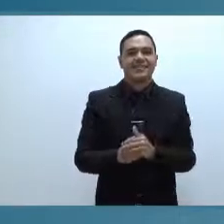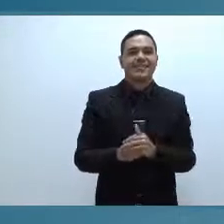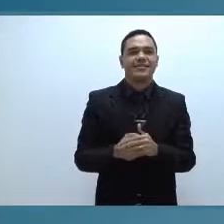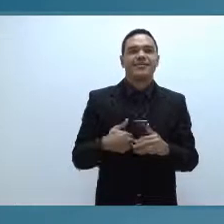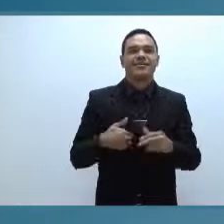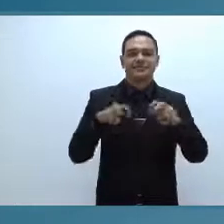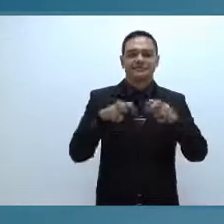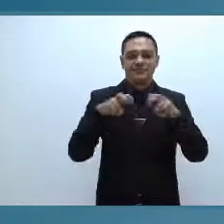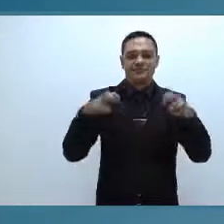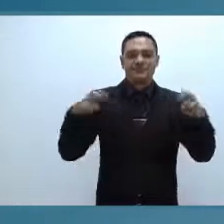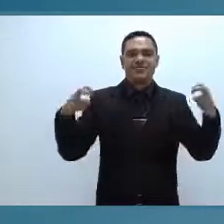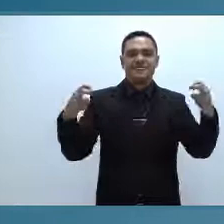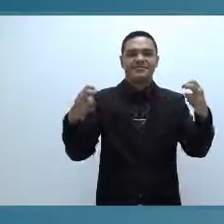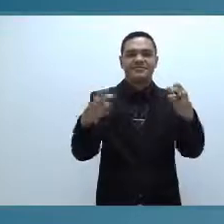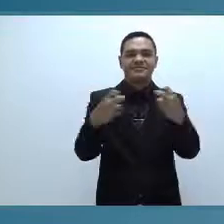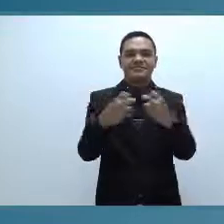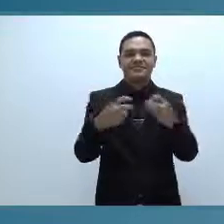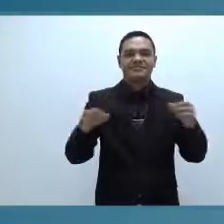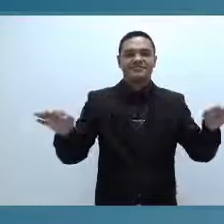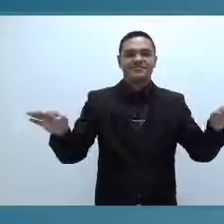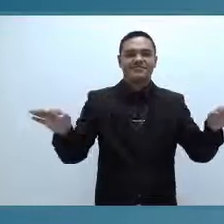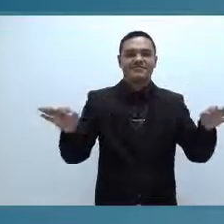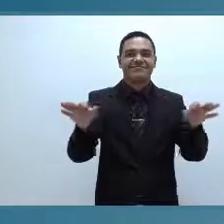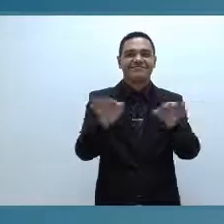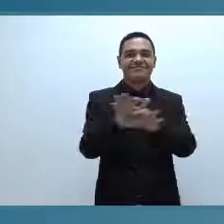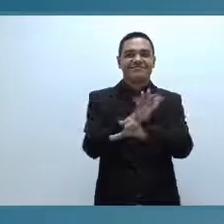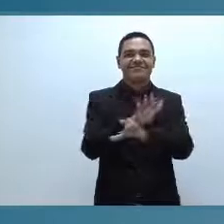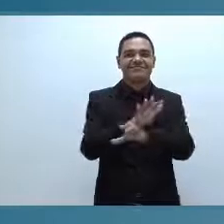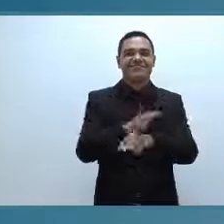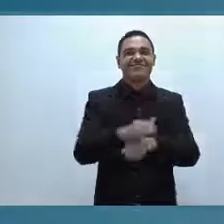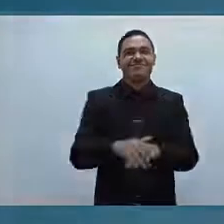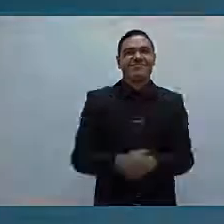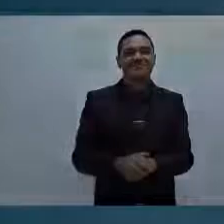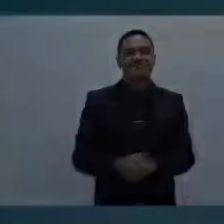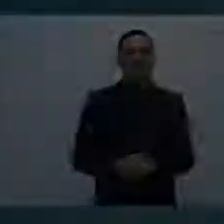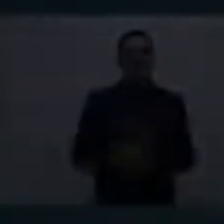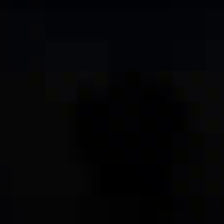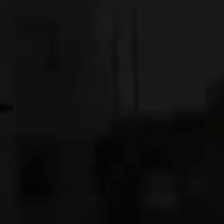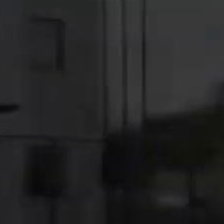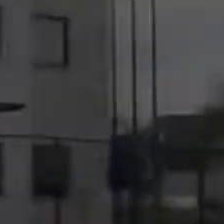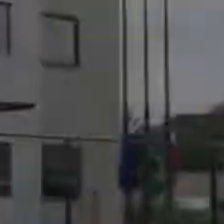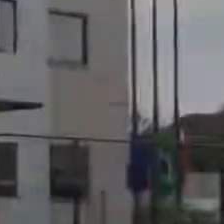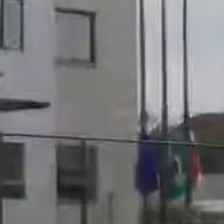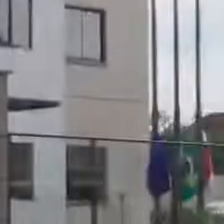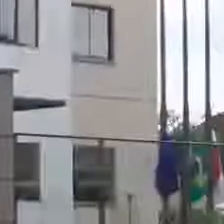encerrada a presente sessão. Muitíssimo obrigada.